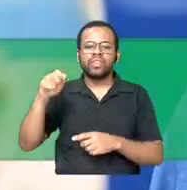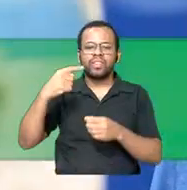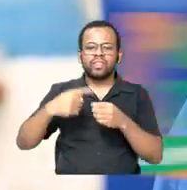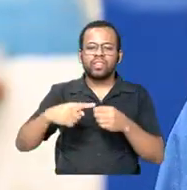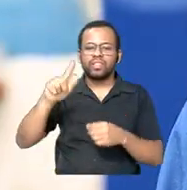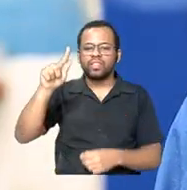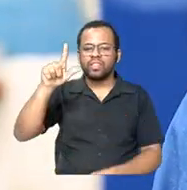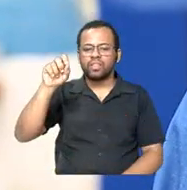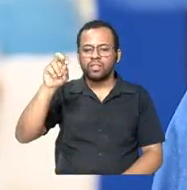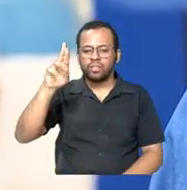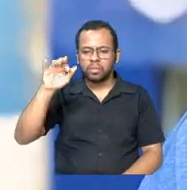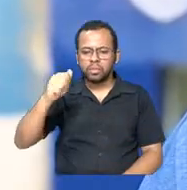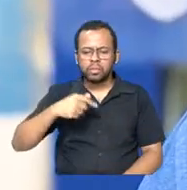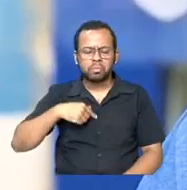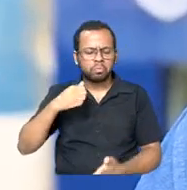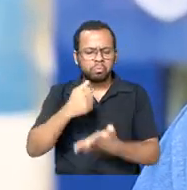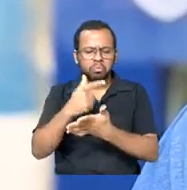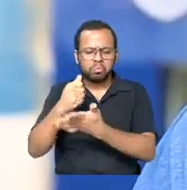Glória